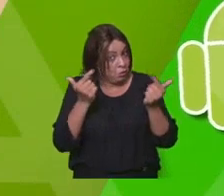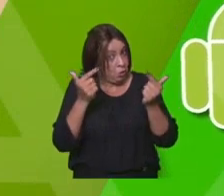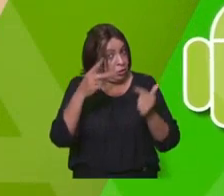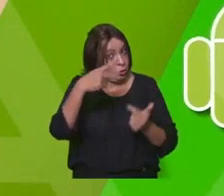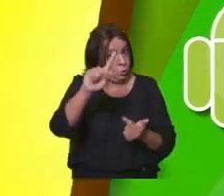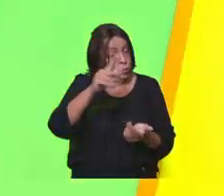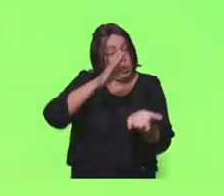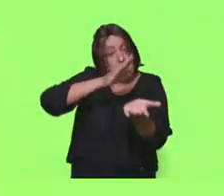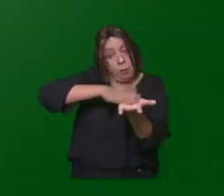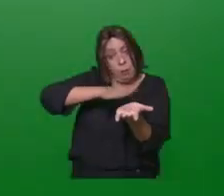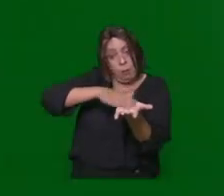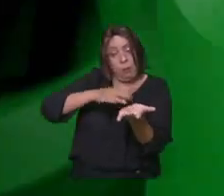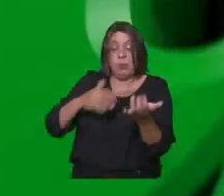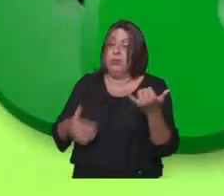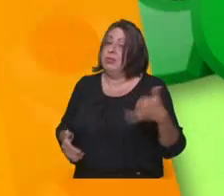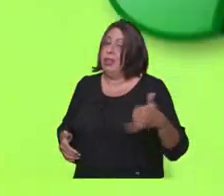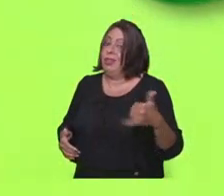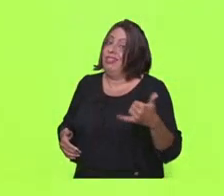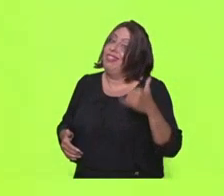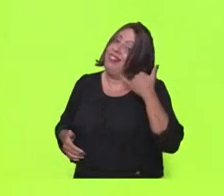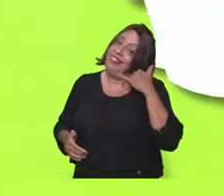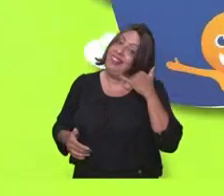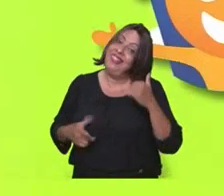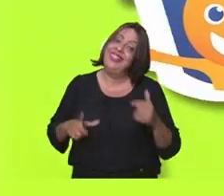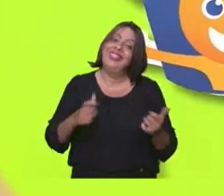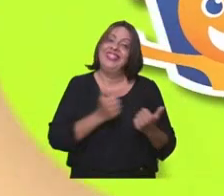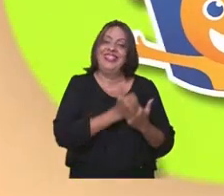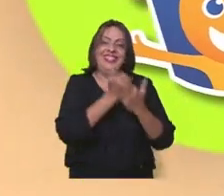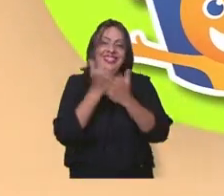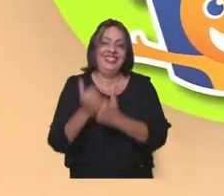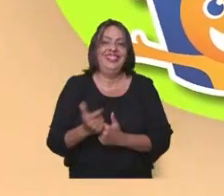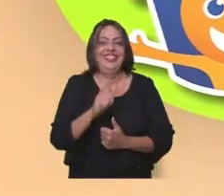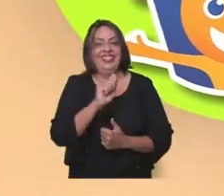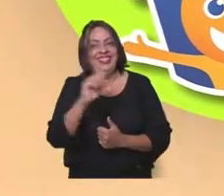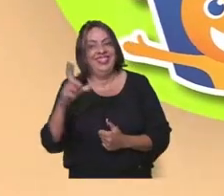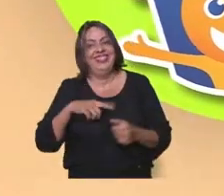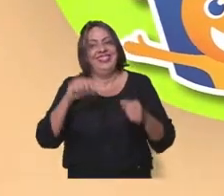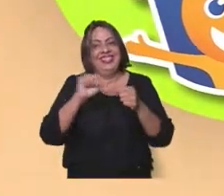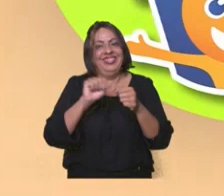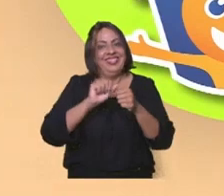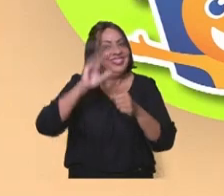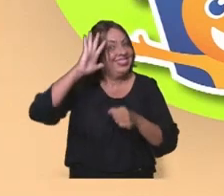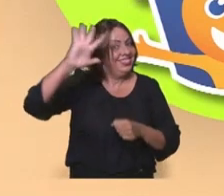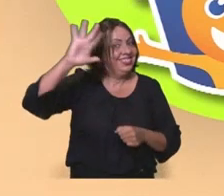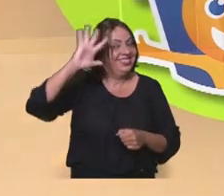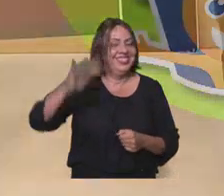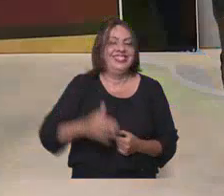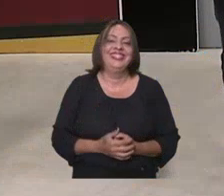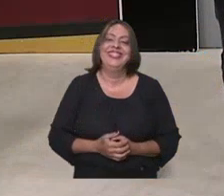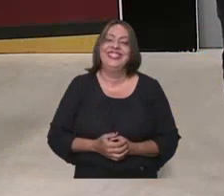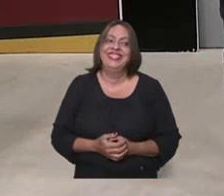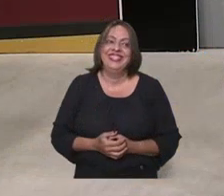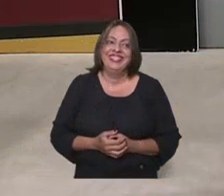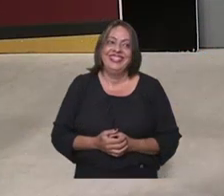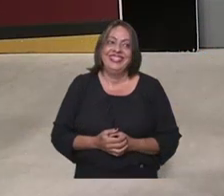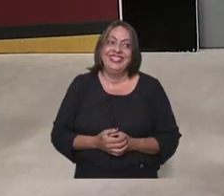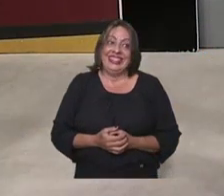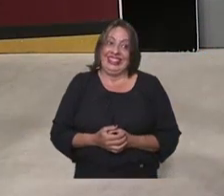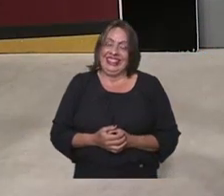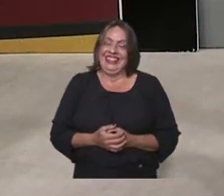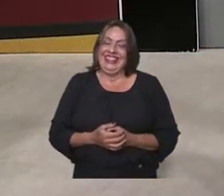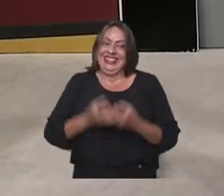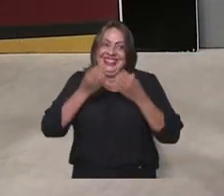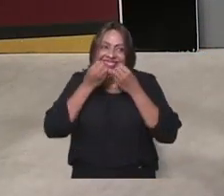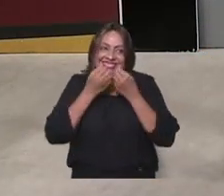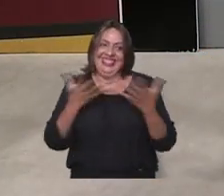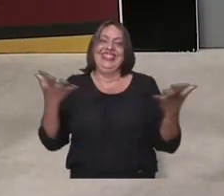está na palma da sua mão. Caju Cap, você contribui com o GAC Sergipe e realiza sonhos. Bom Olha demais, aí,